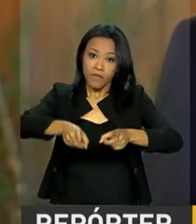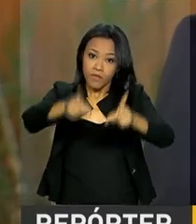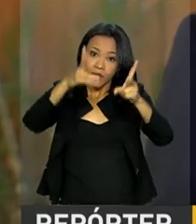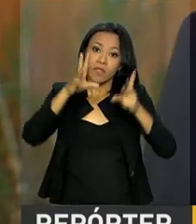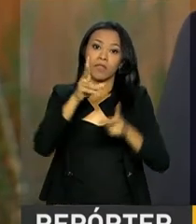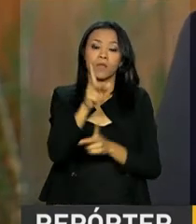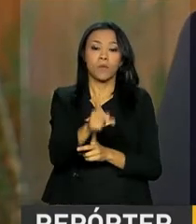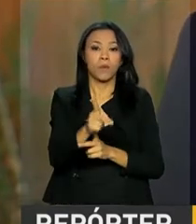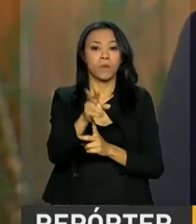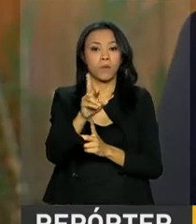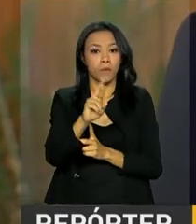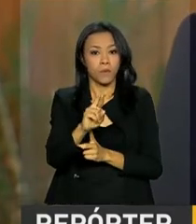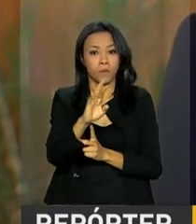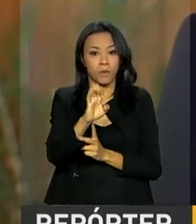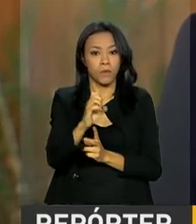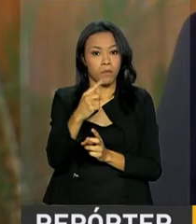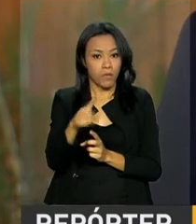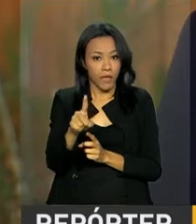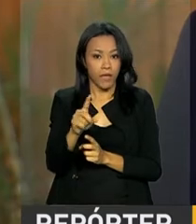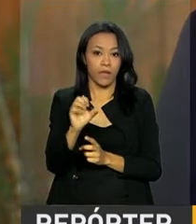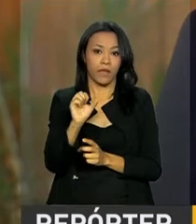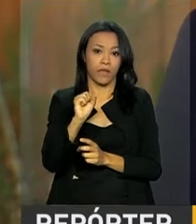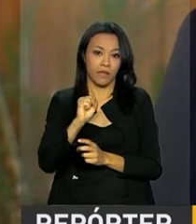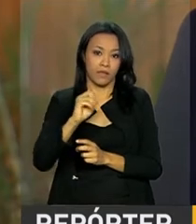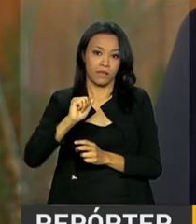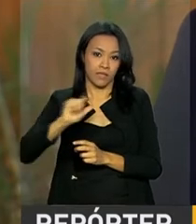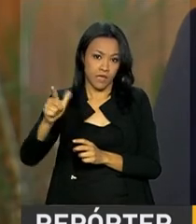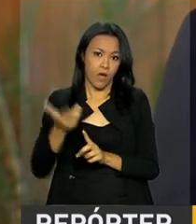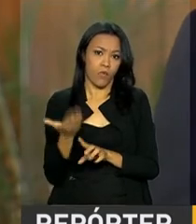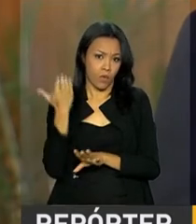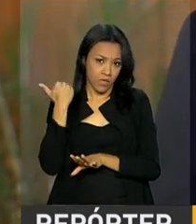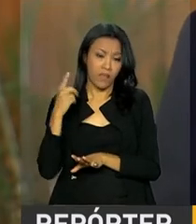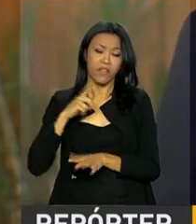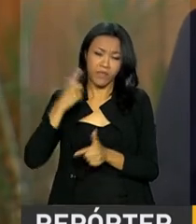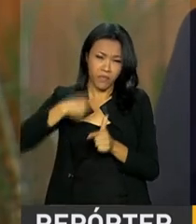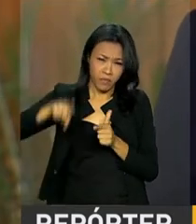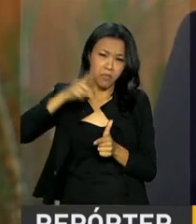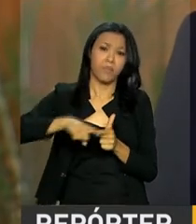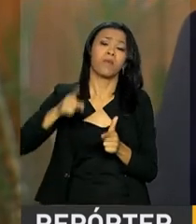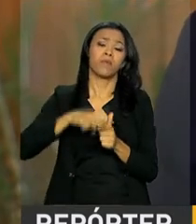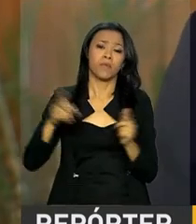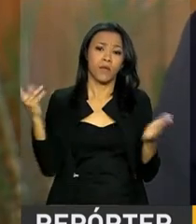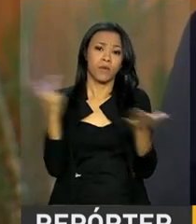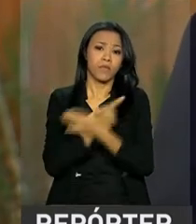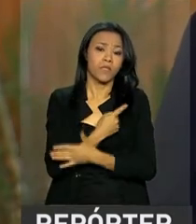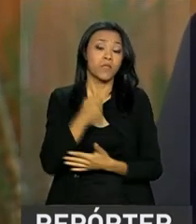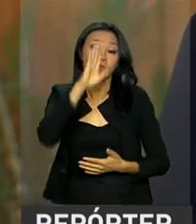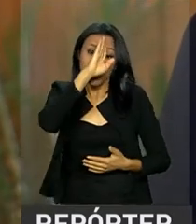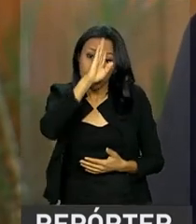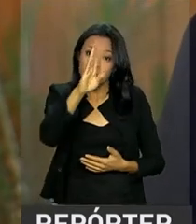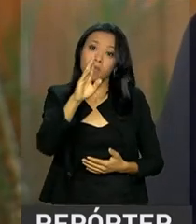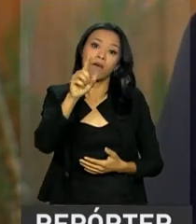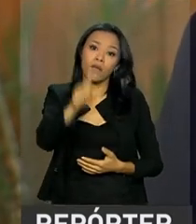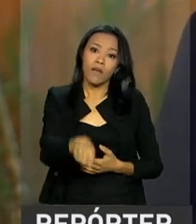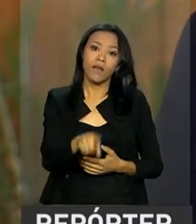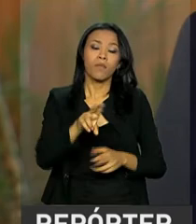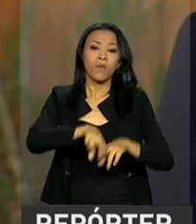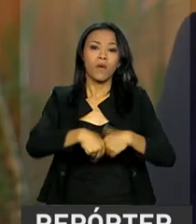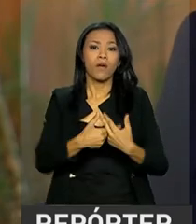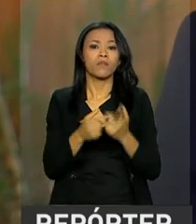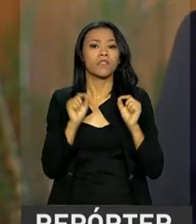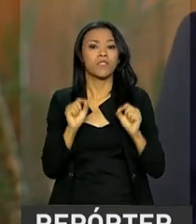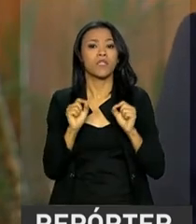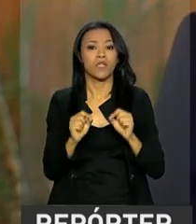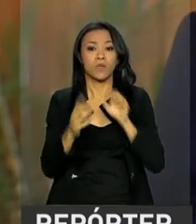anterior, houve muitos problemas. E o principal deles decorre da modelagem